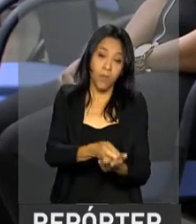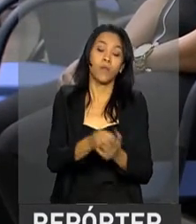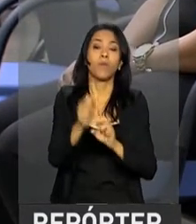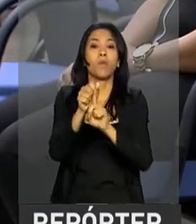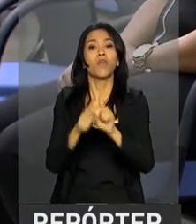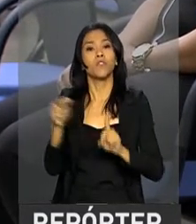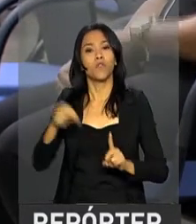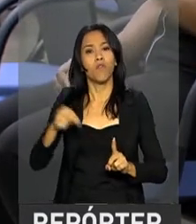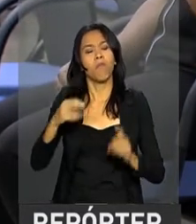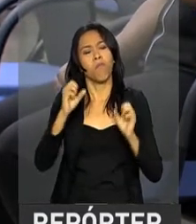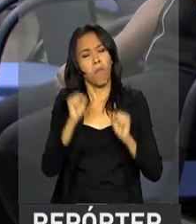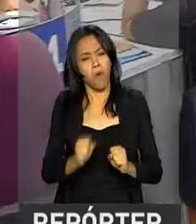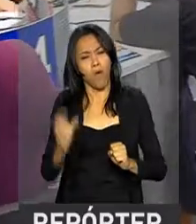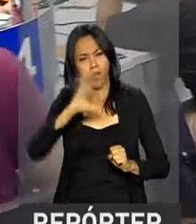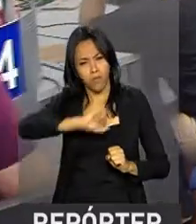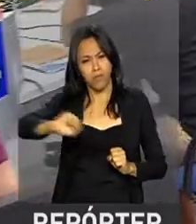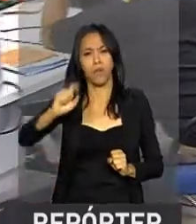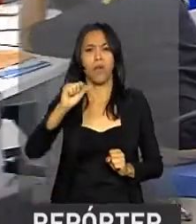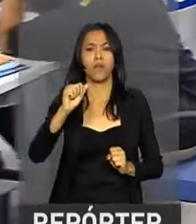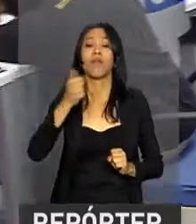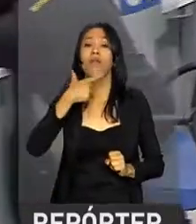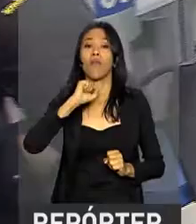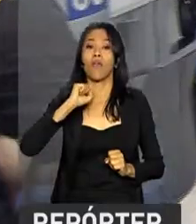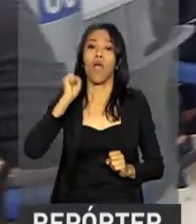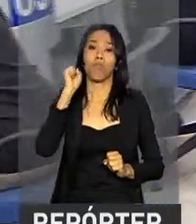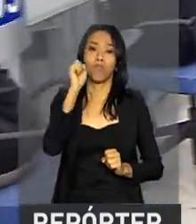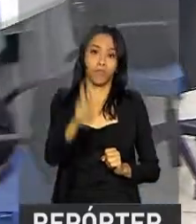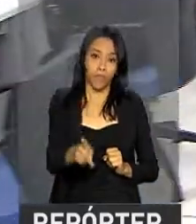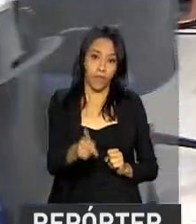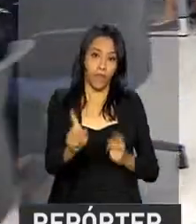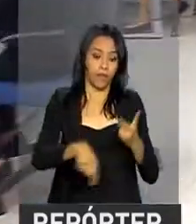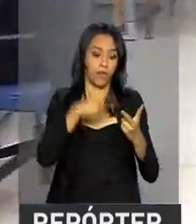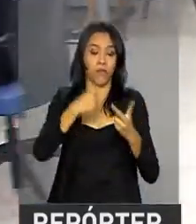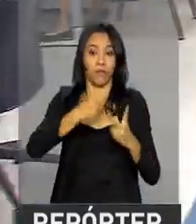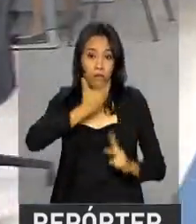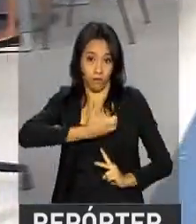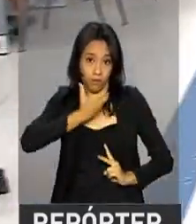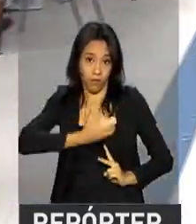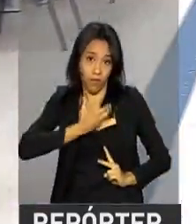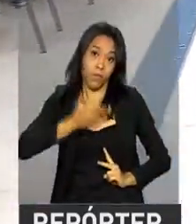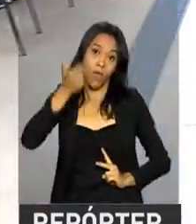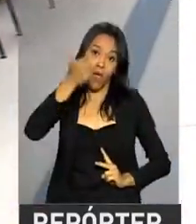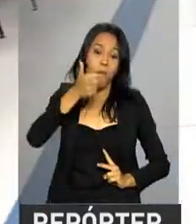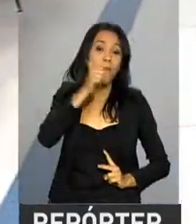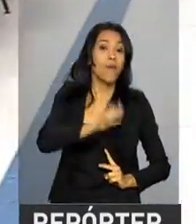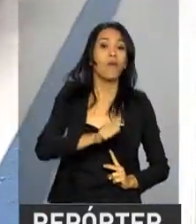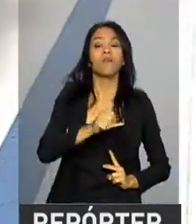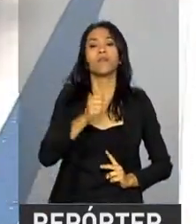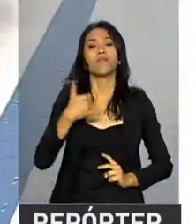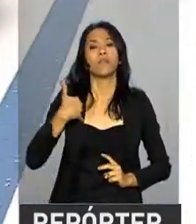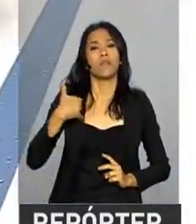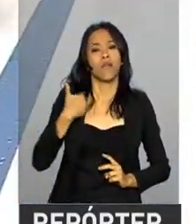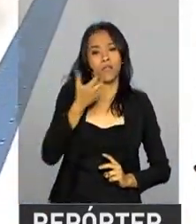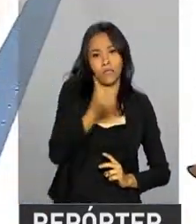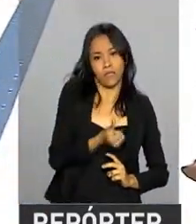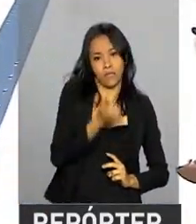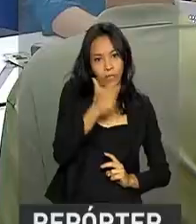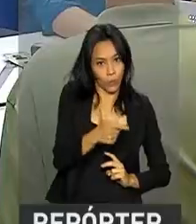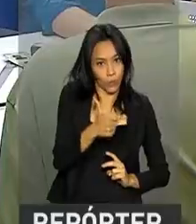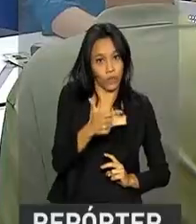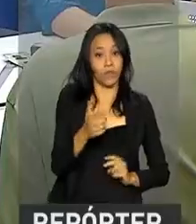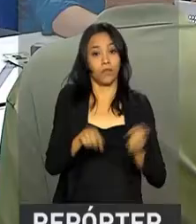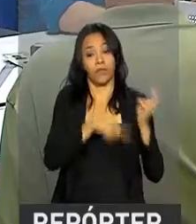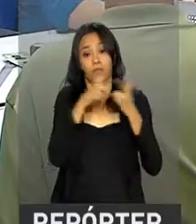poderão fazer os saques os aposentados e em dezembro é a vez de mulheres a partir de 62 anos